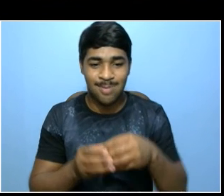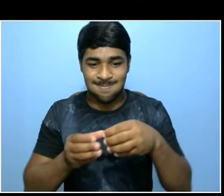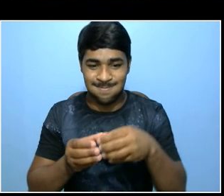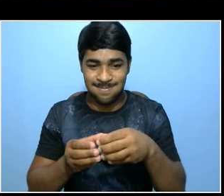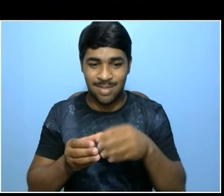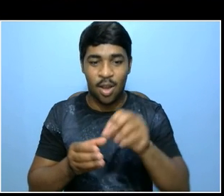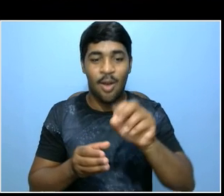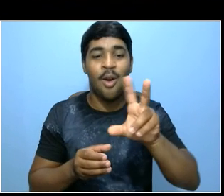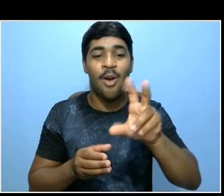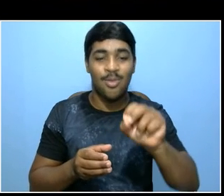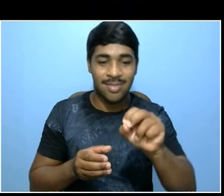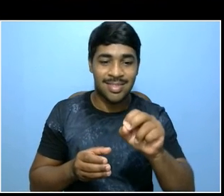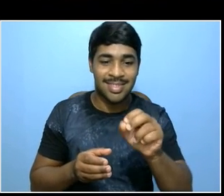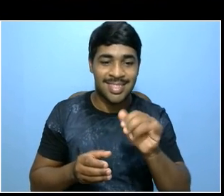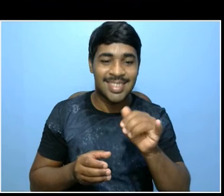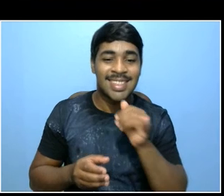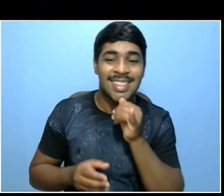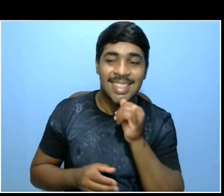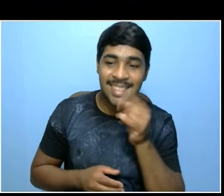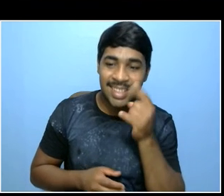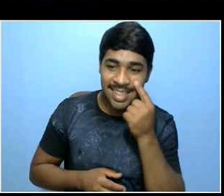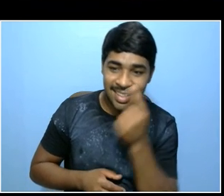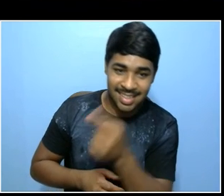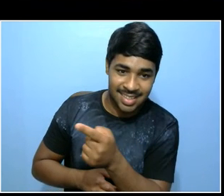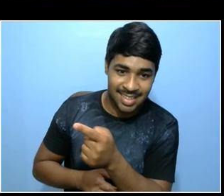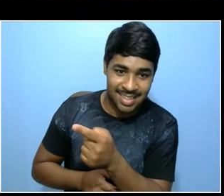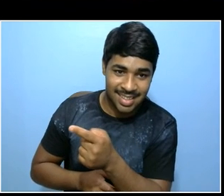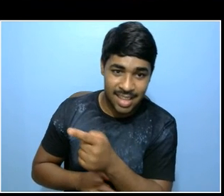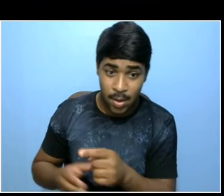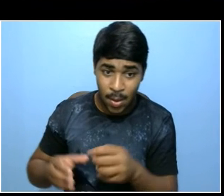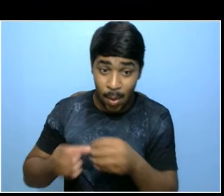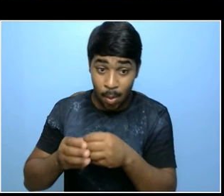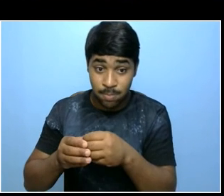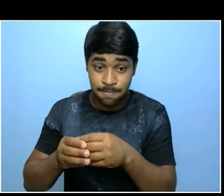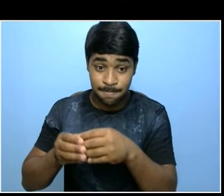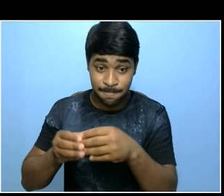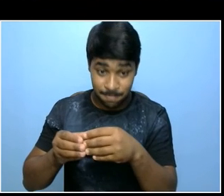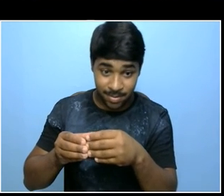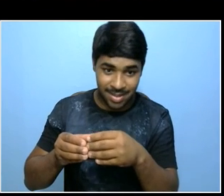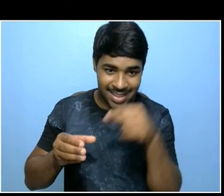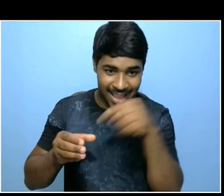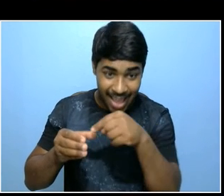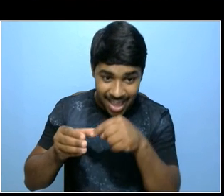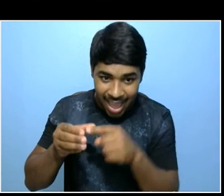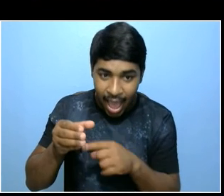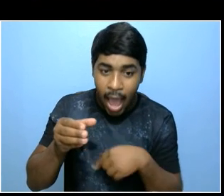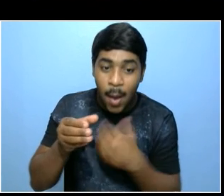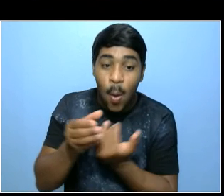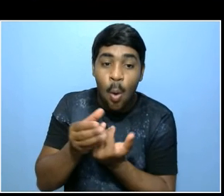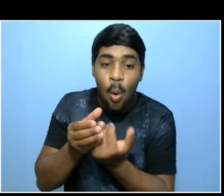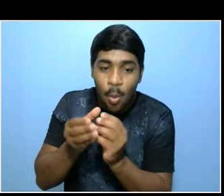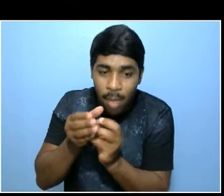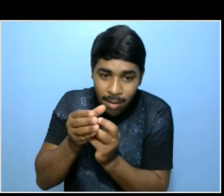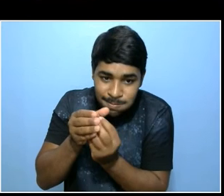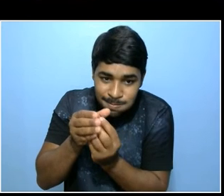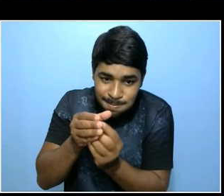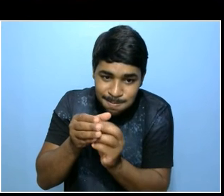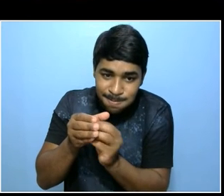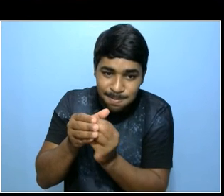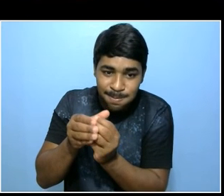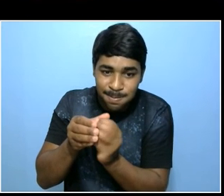o corpo da mãe. Então, por exemplo, os óvulos já vai ter a sua reserva nutritiva, né, para que ele consiga se manter até o